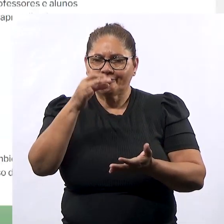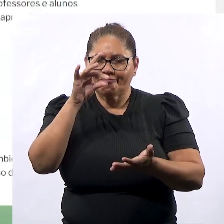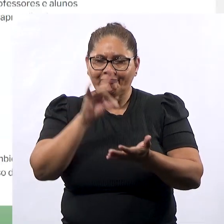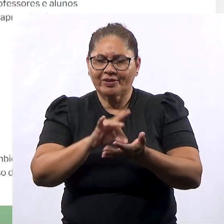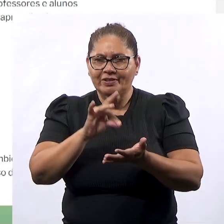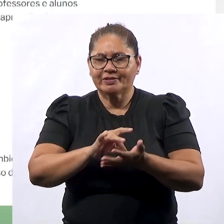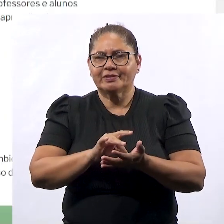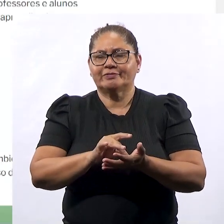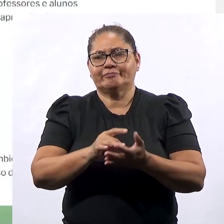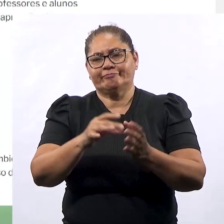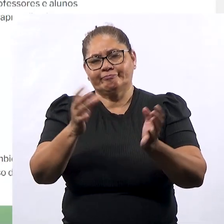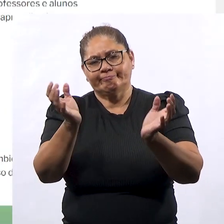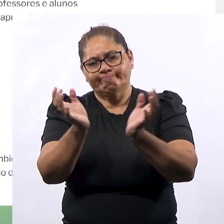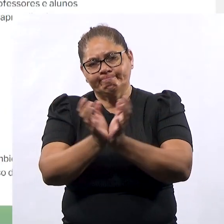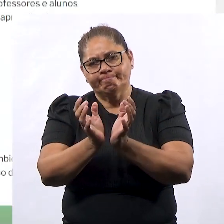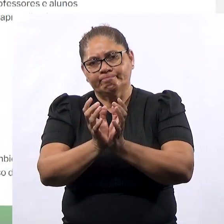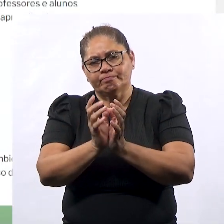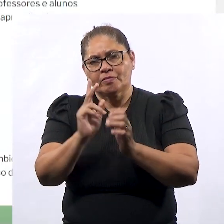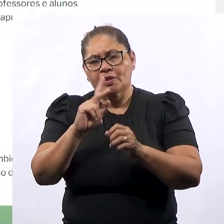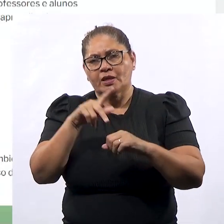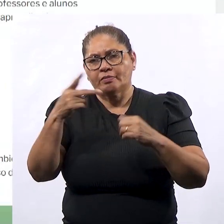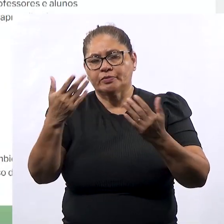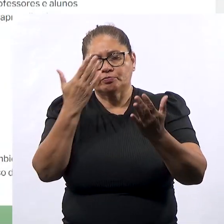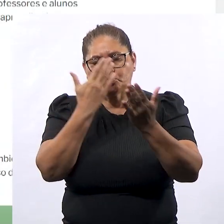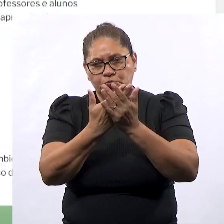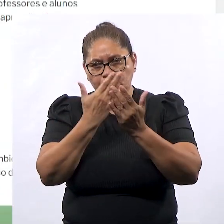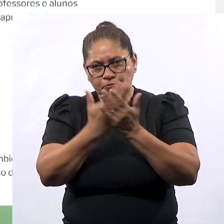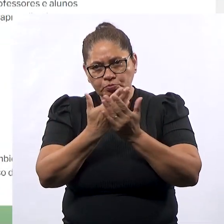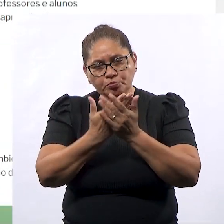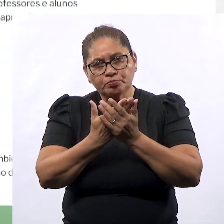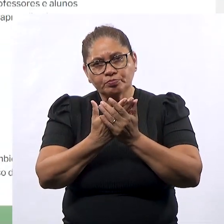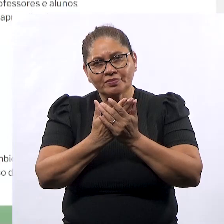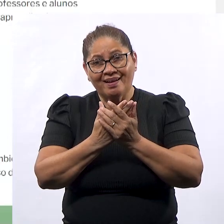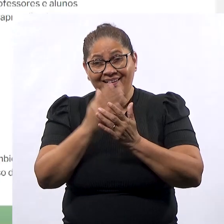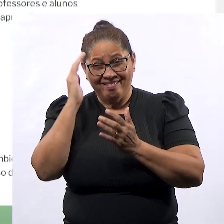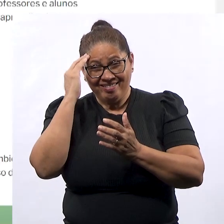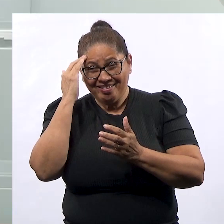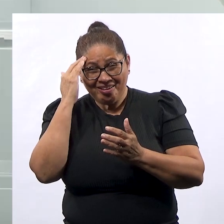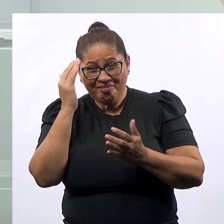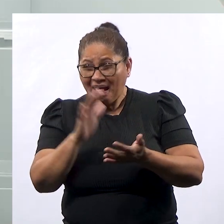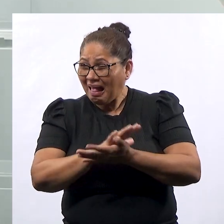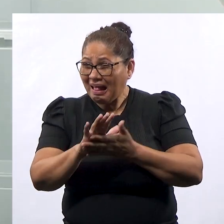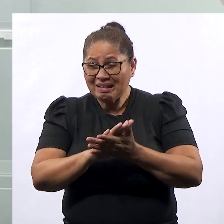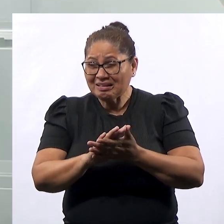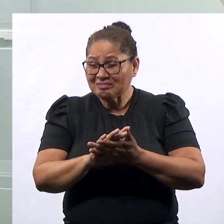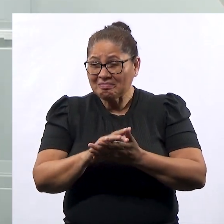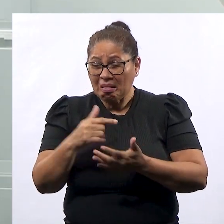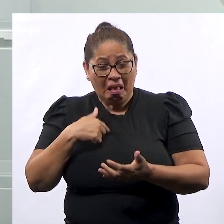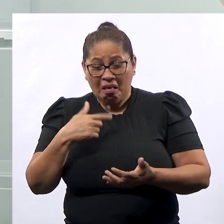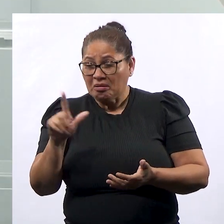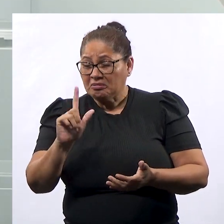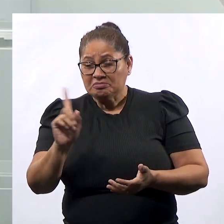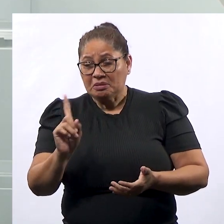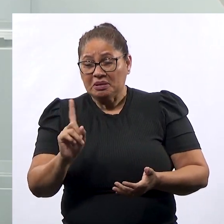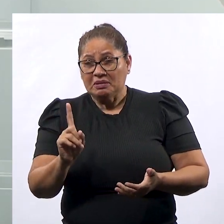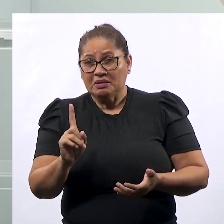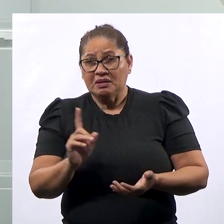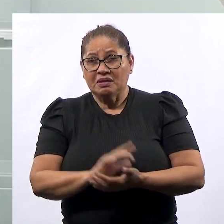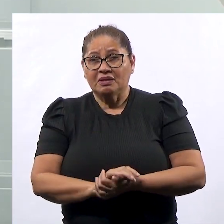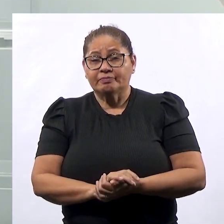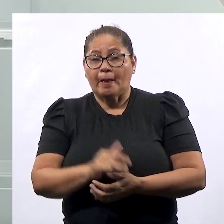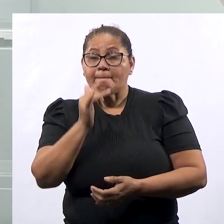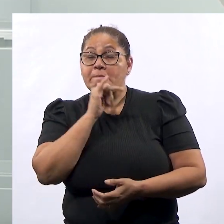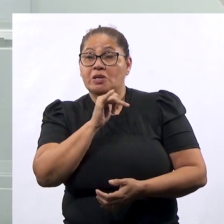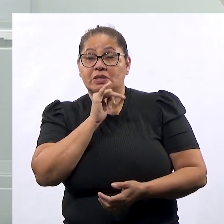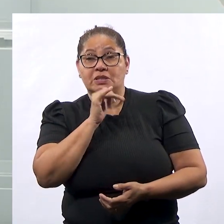inerentemente valioso para a comunidade após o término da aula. Não entendeu nada? Nem eu, caramba. Não.